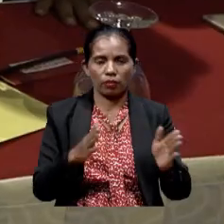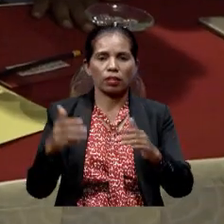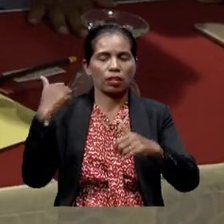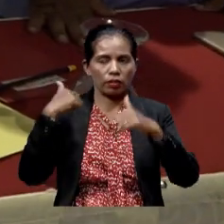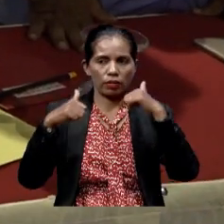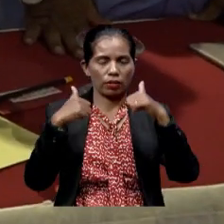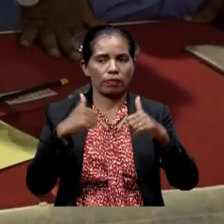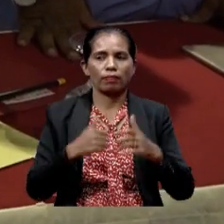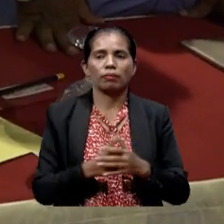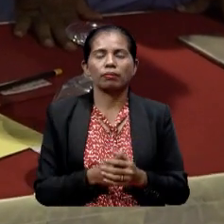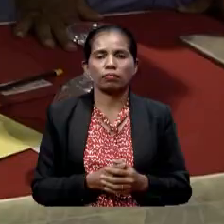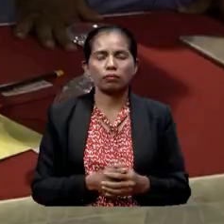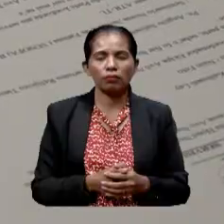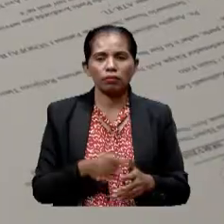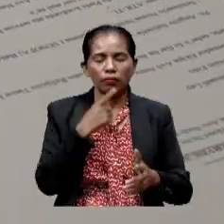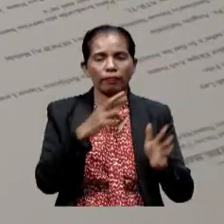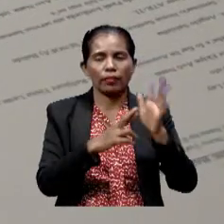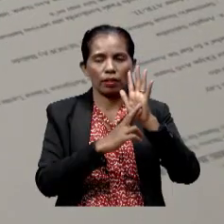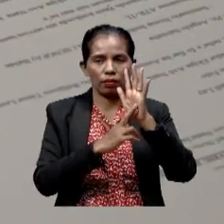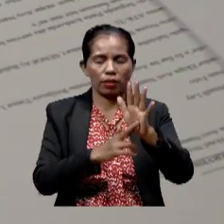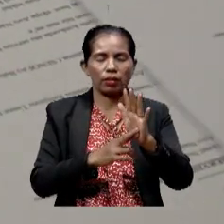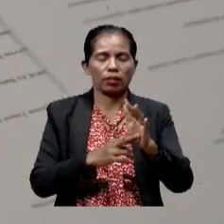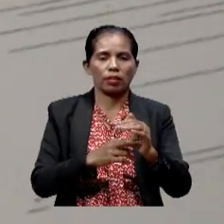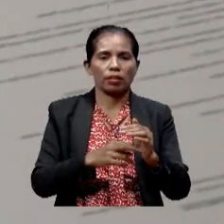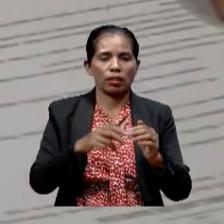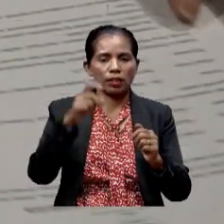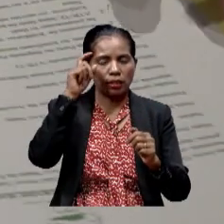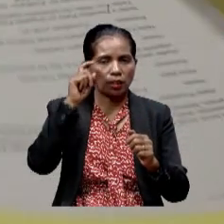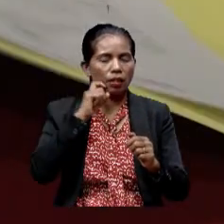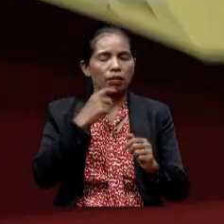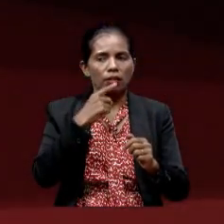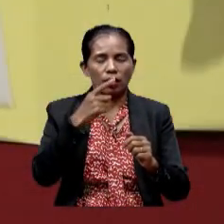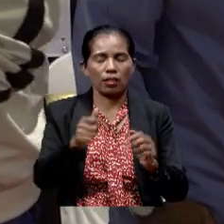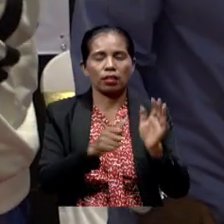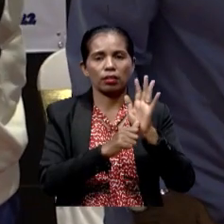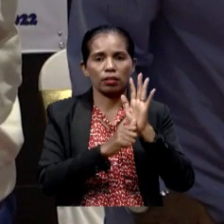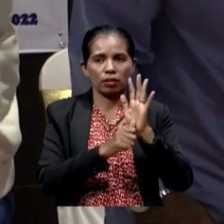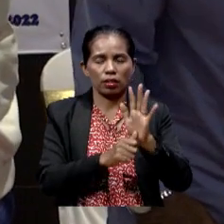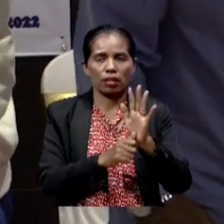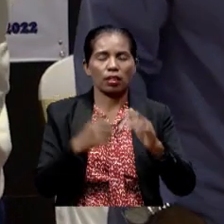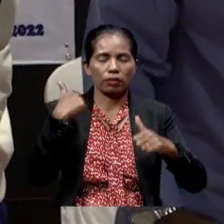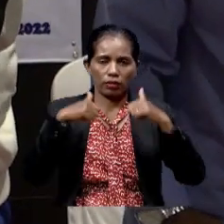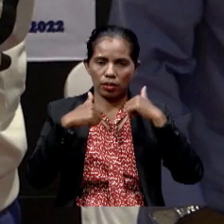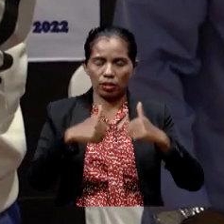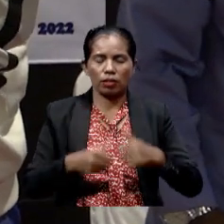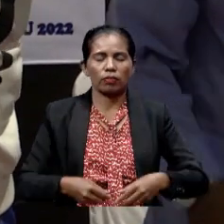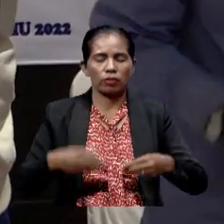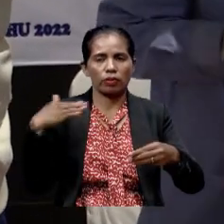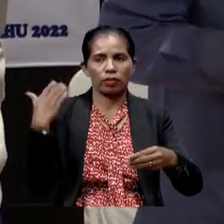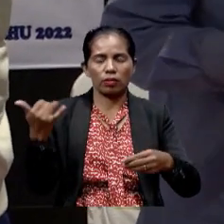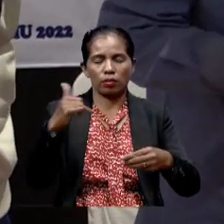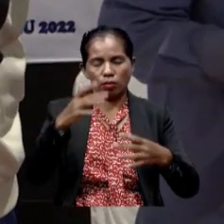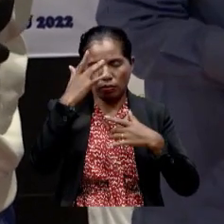ne. Francisco Calboadilai representa Kairala Sanan Gusmão Hateten, aktividade ne hanesan motivasaung ba juventudi sira, hafuen pandemia